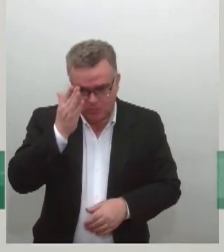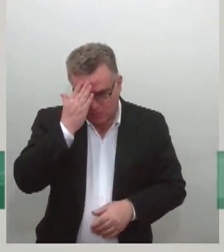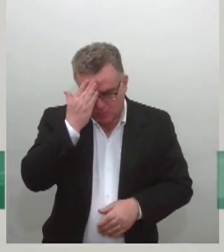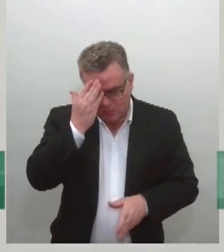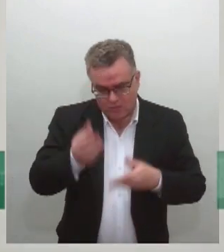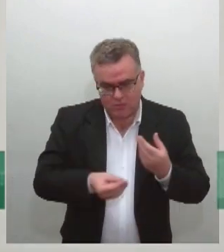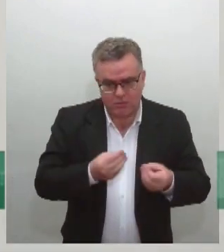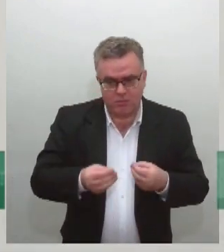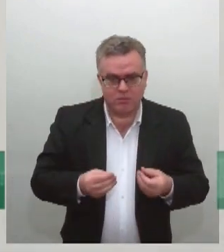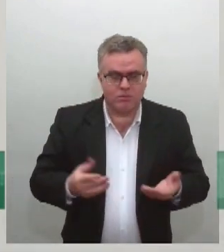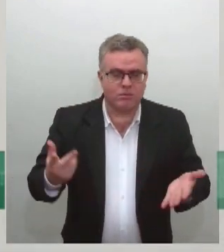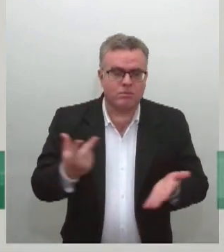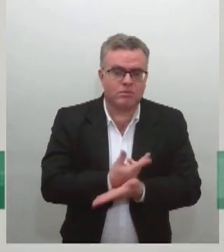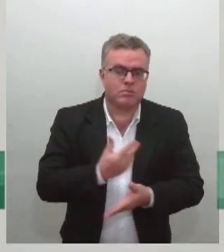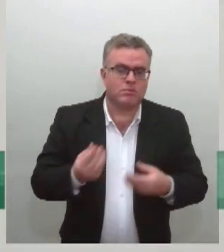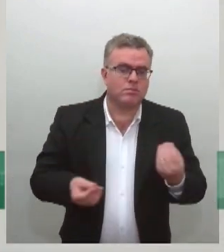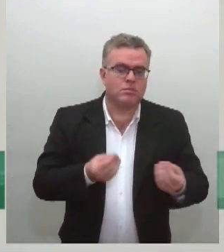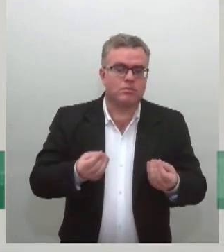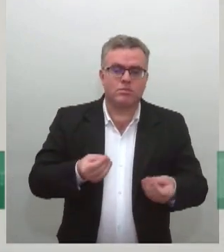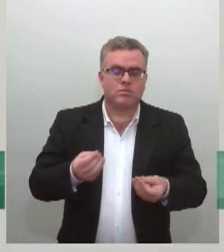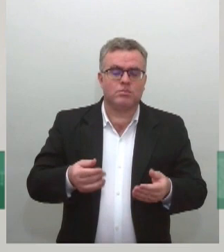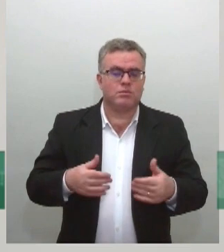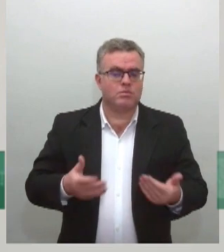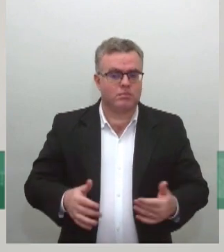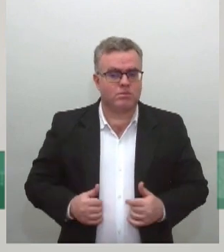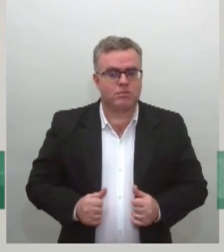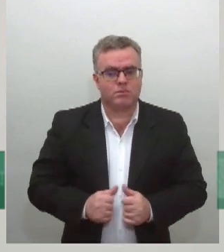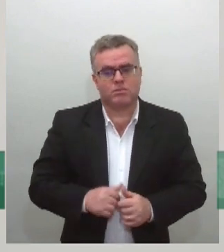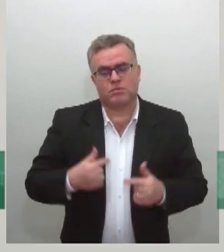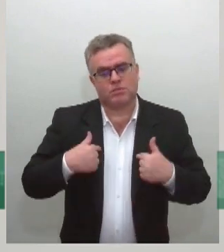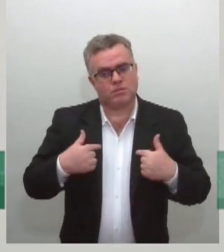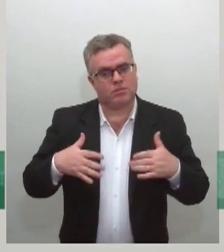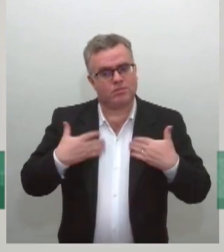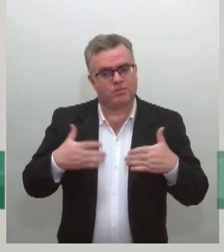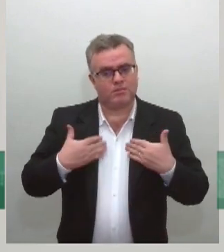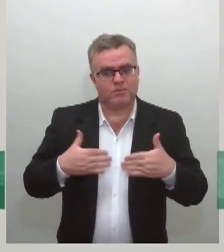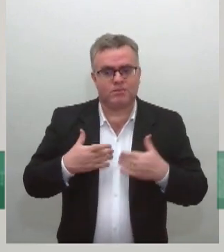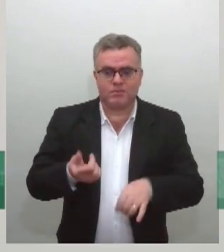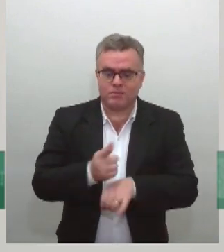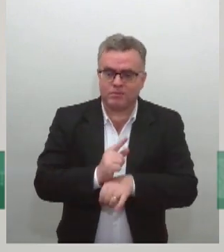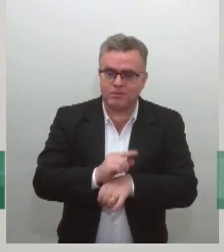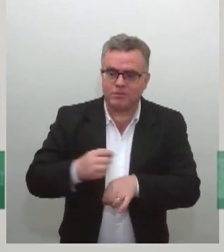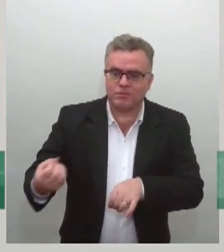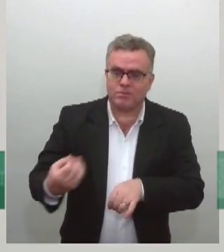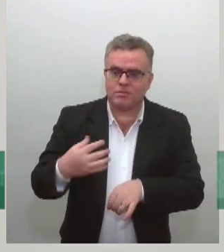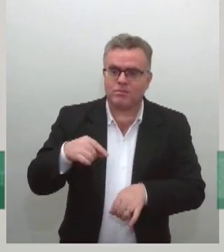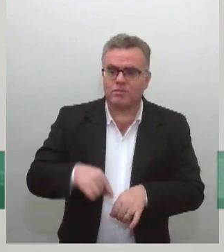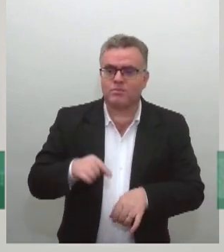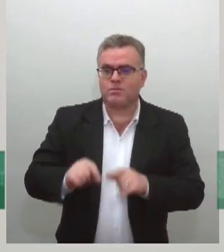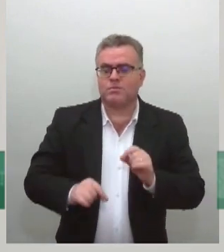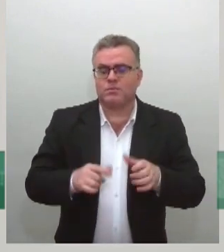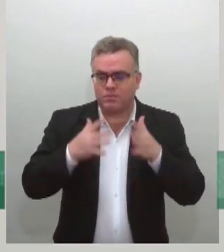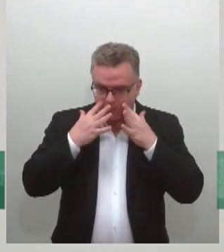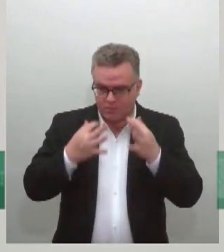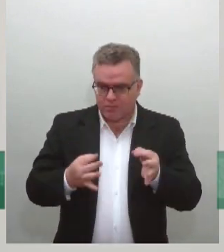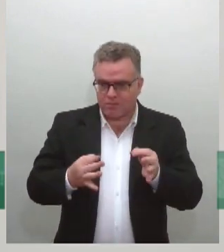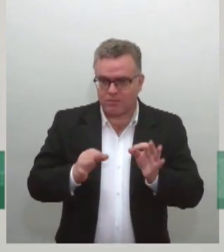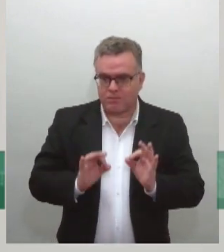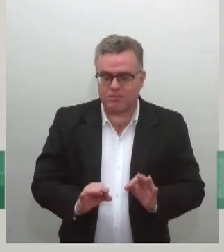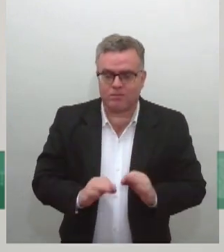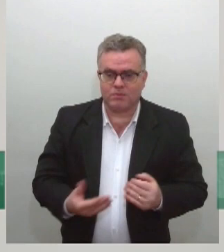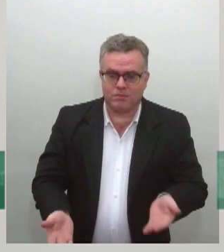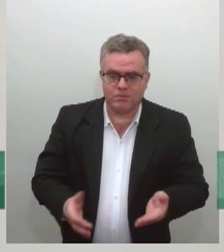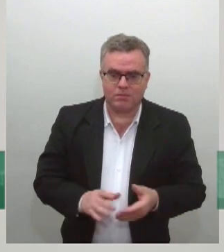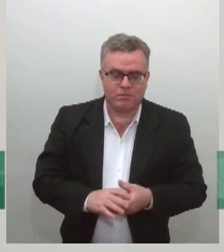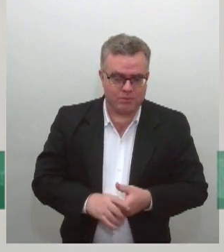sendo feito, mas eu estou muito animada porque os nossos gestores em Sergipe têm sido muito solícitos a chegada